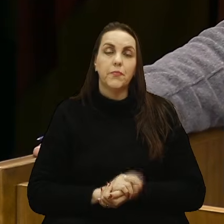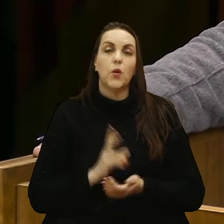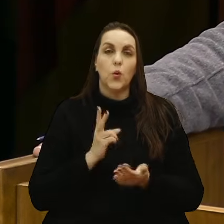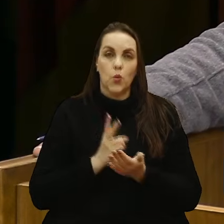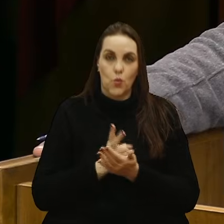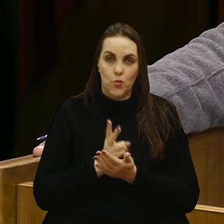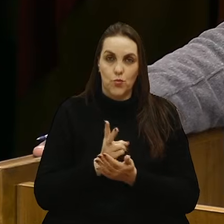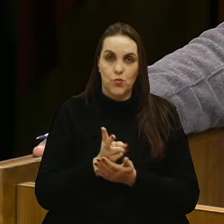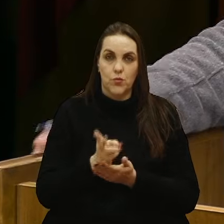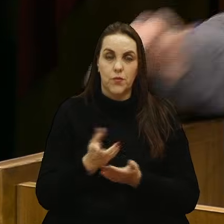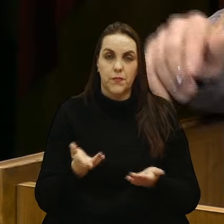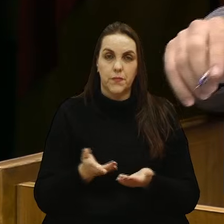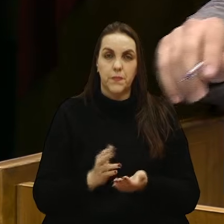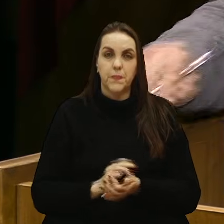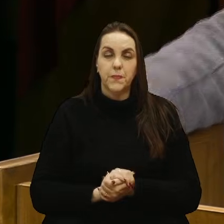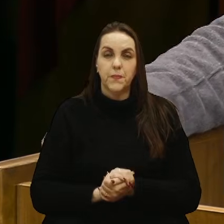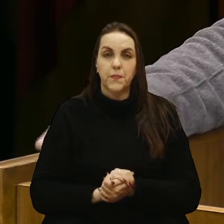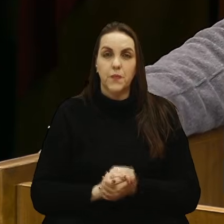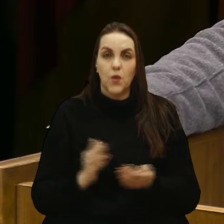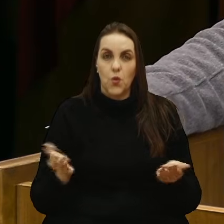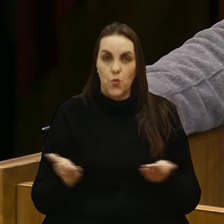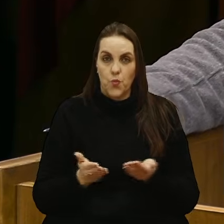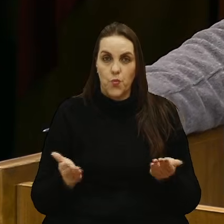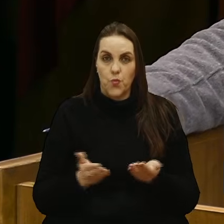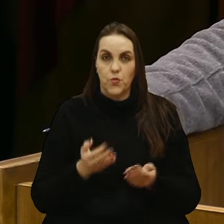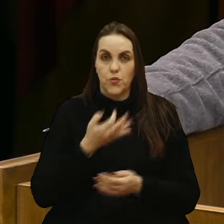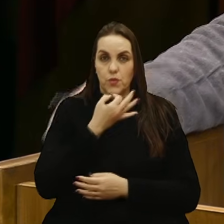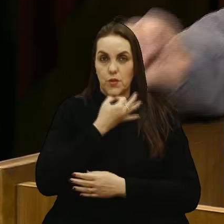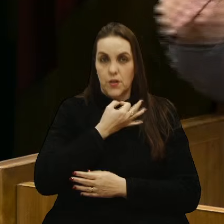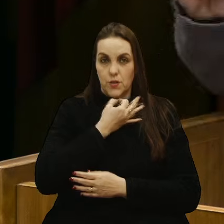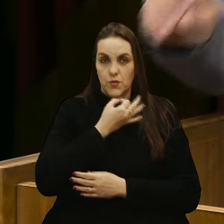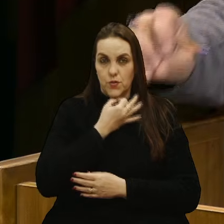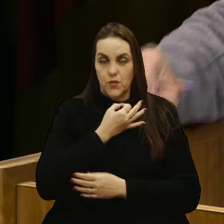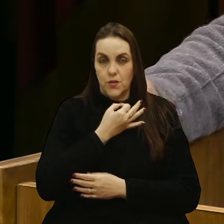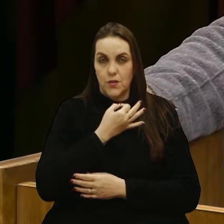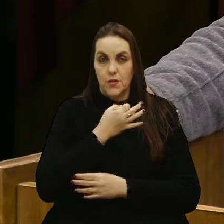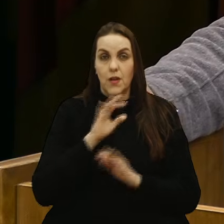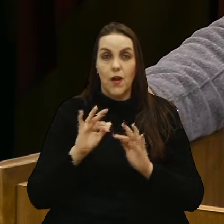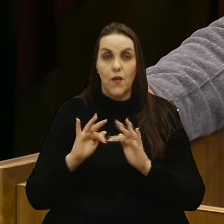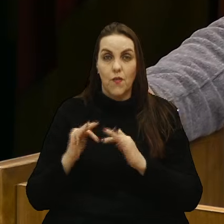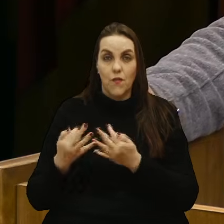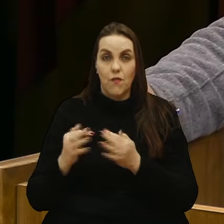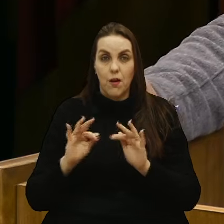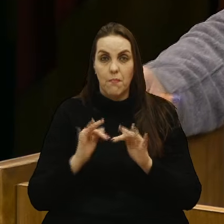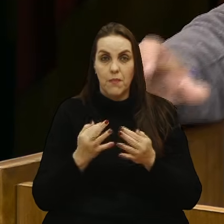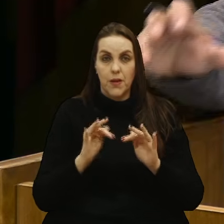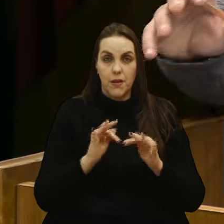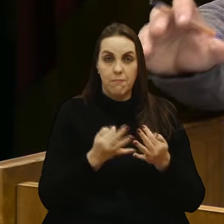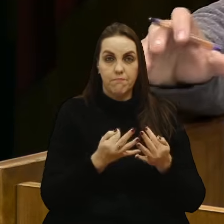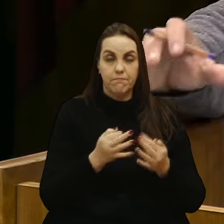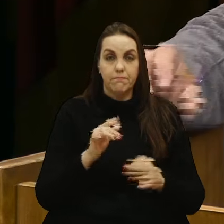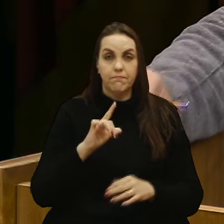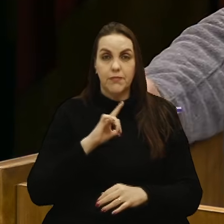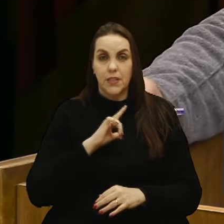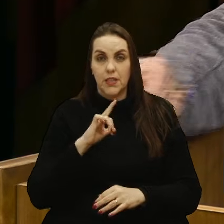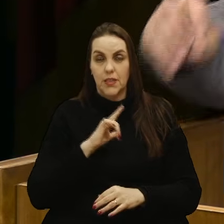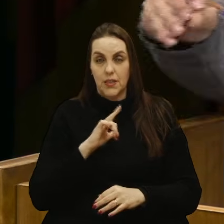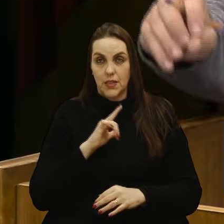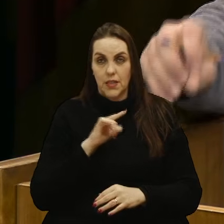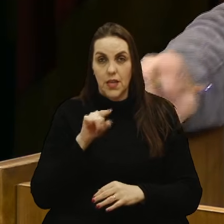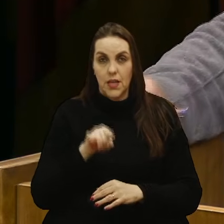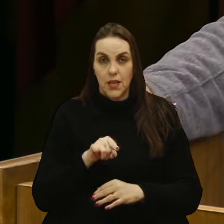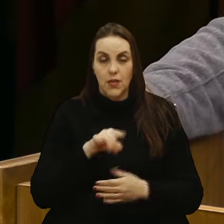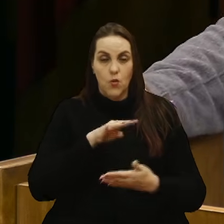Continuando, hoje em Caxias do Sul, cada família tem uma conta básica